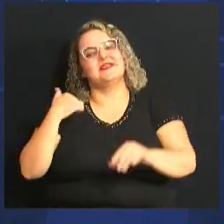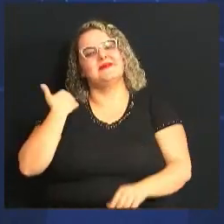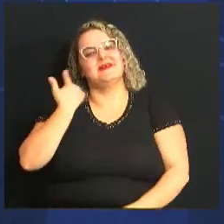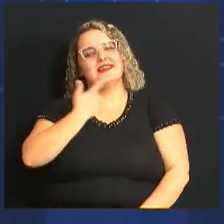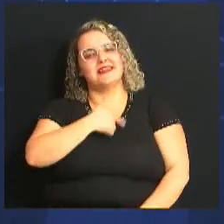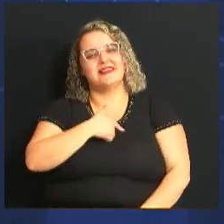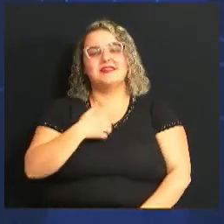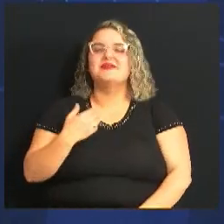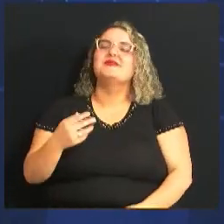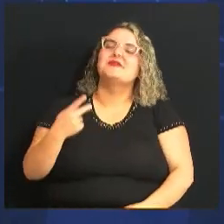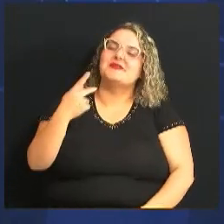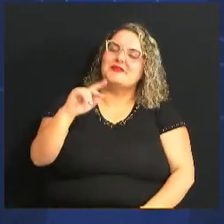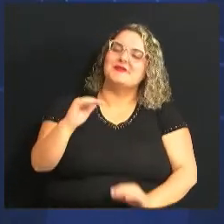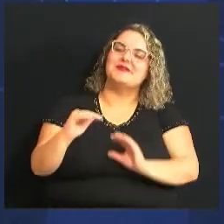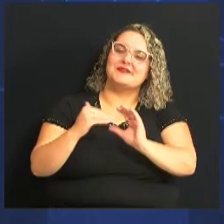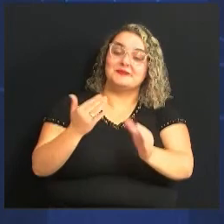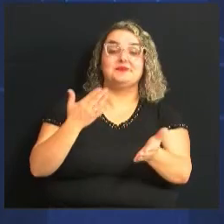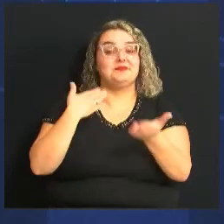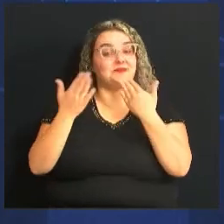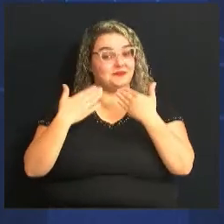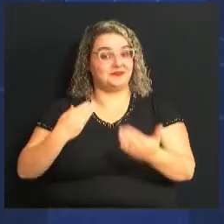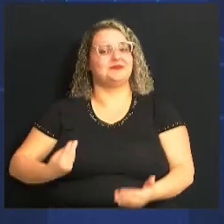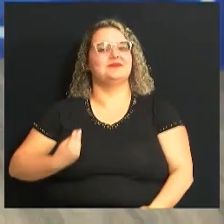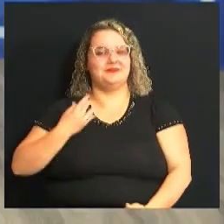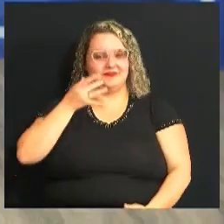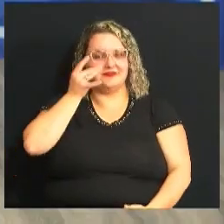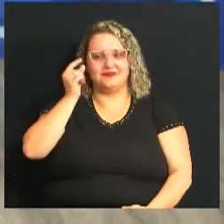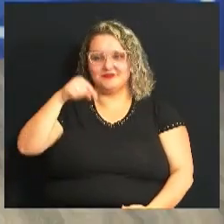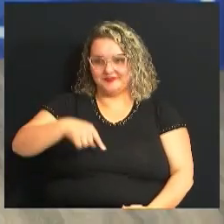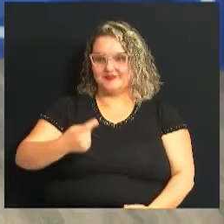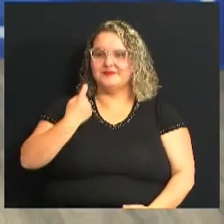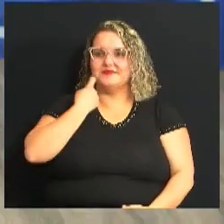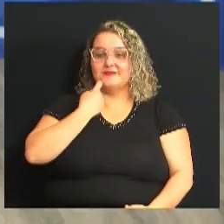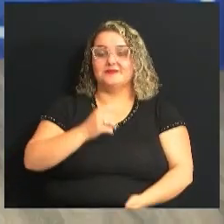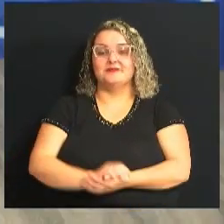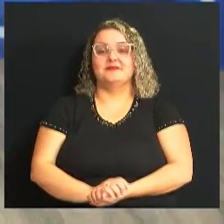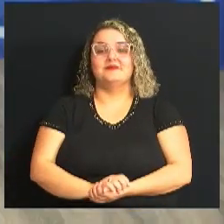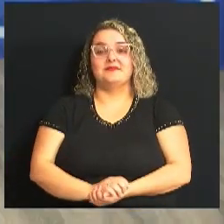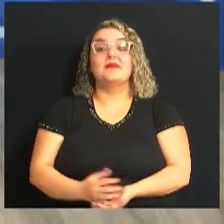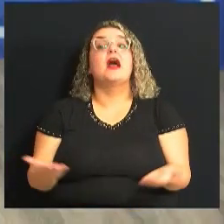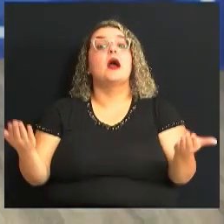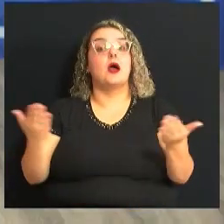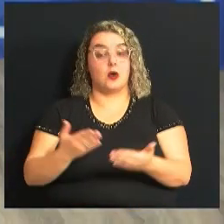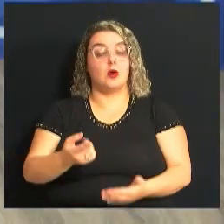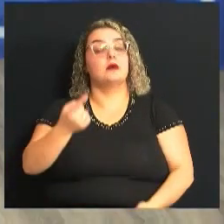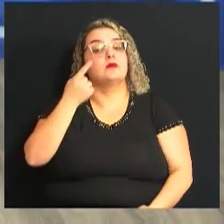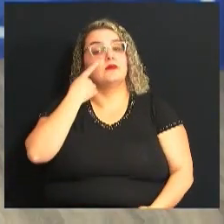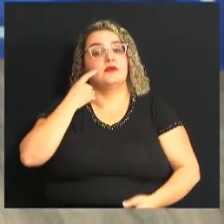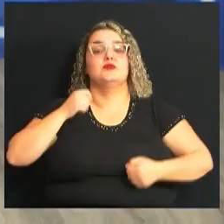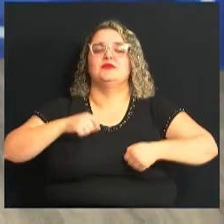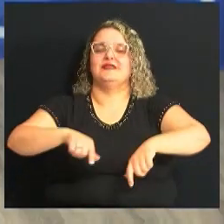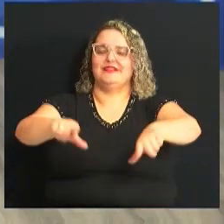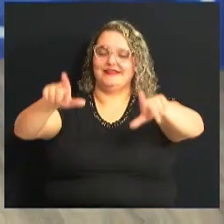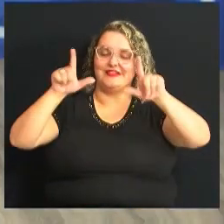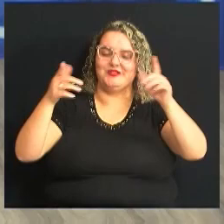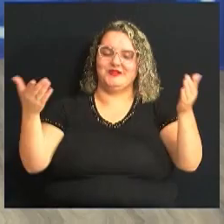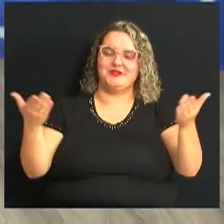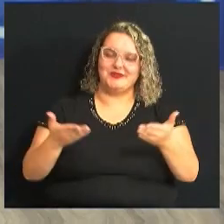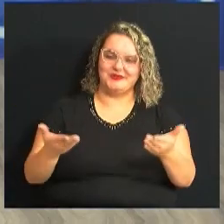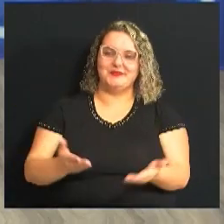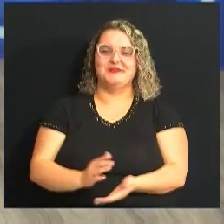sua participação, que a gente conversa ao vivo. Confira a partir de agora os destaques de